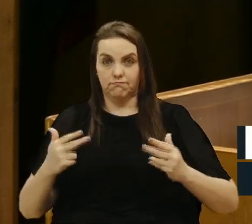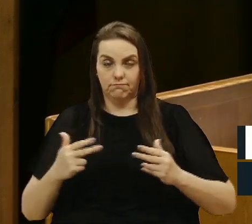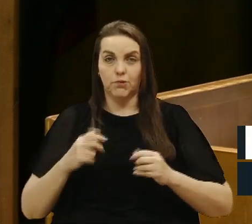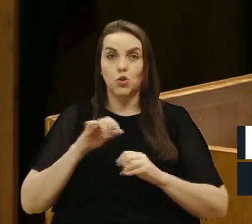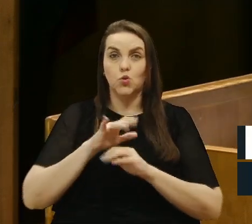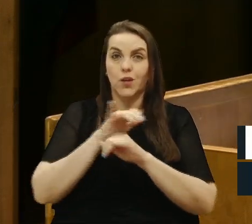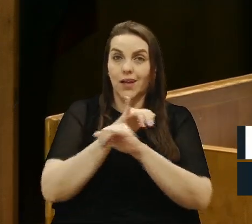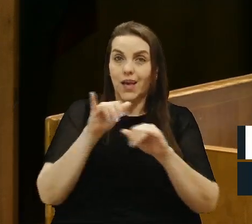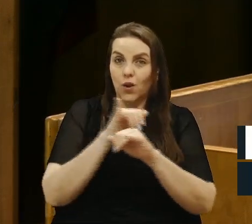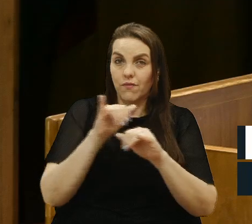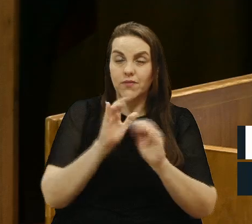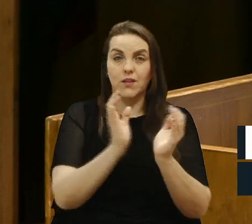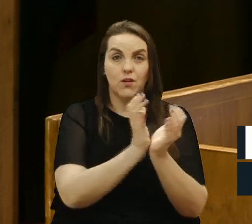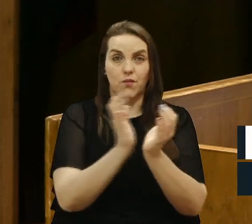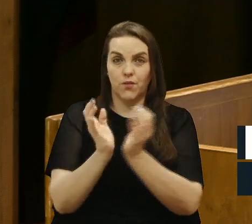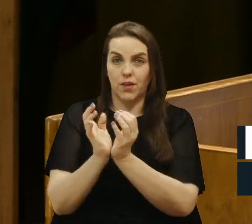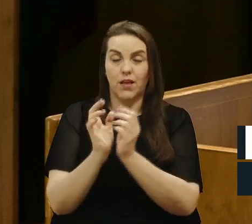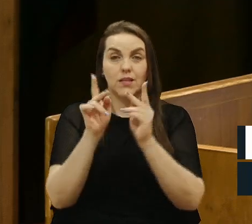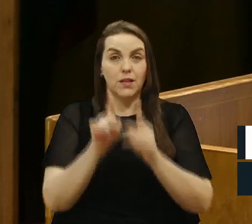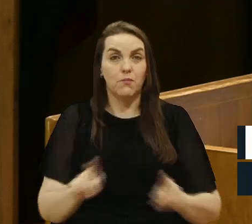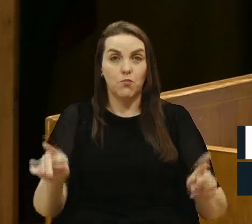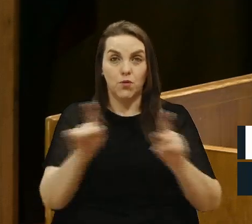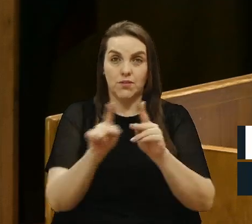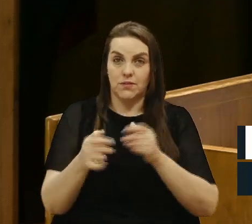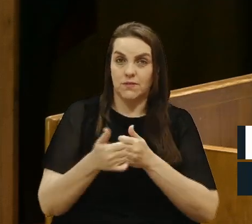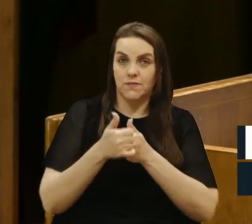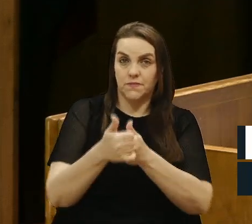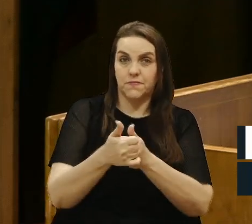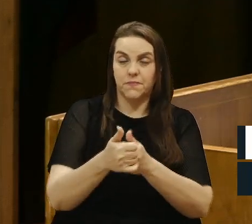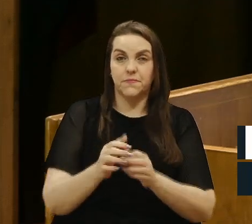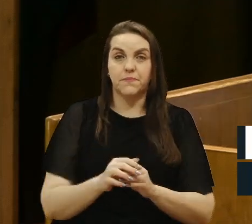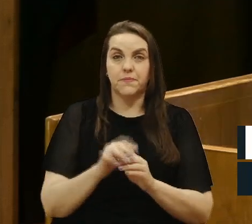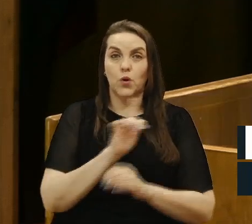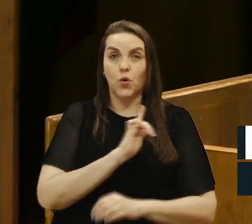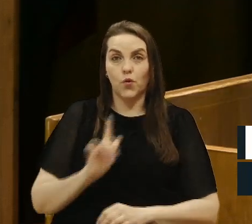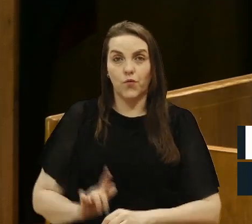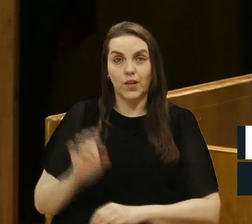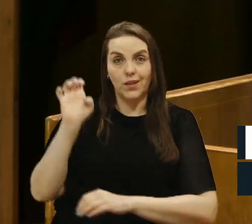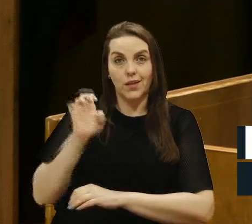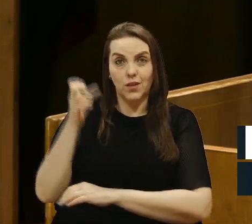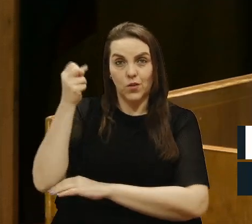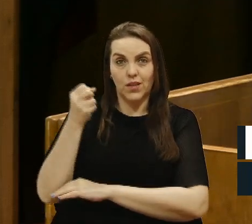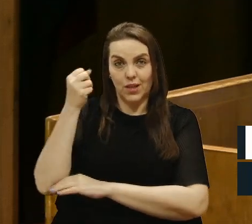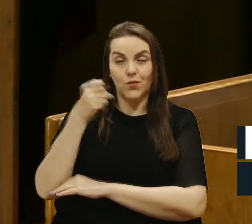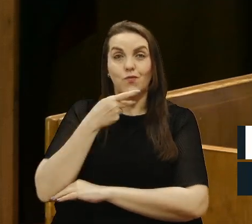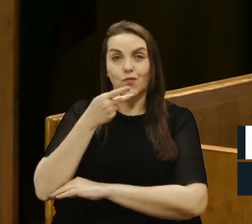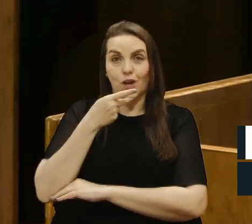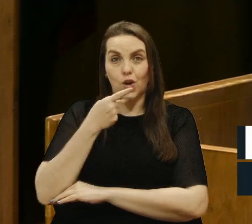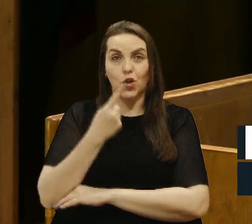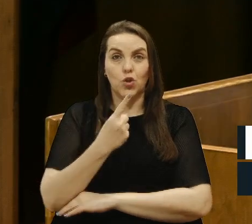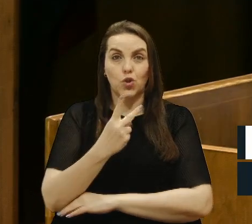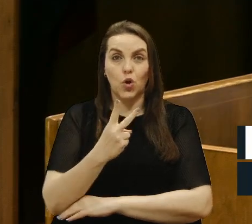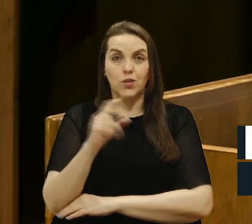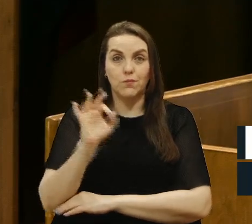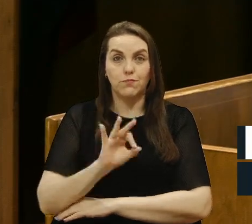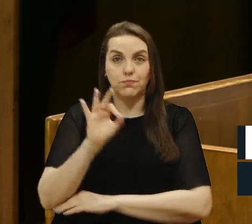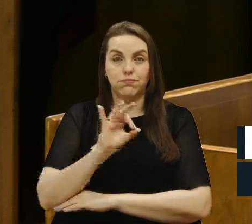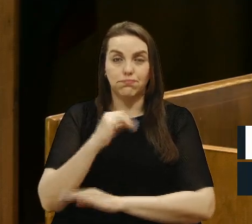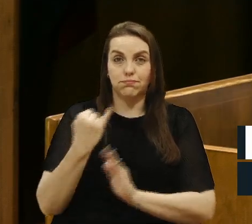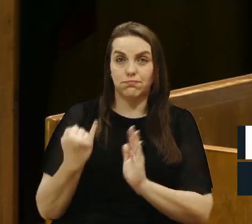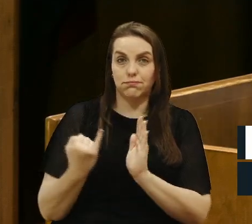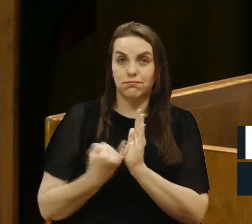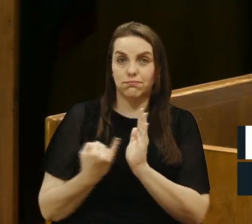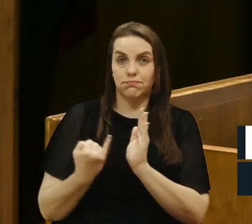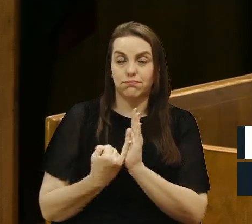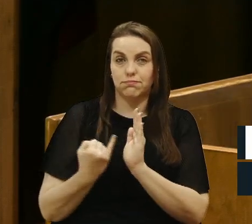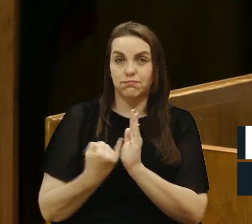os nobres pares e o povo que nos acompanha, que quando o governo Eduardo Leite disse que ia colocar 12% de imposto em